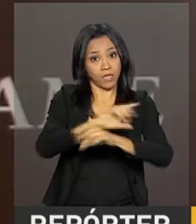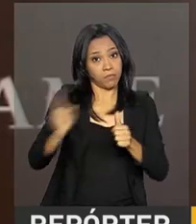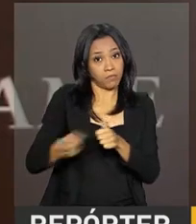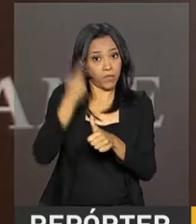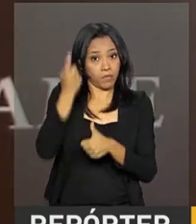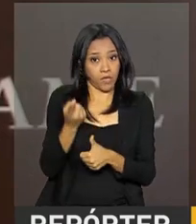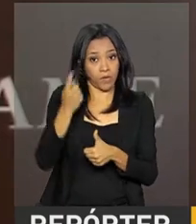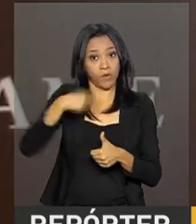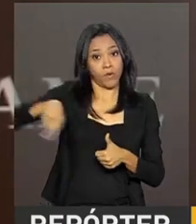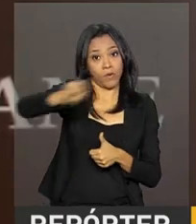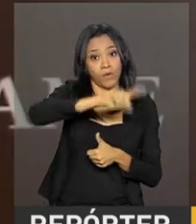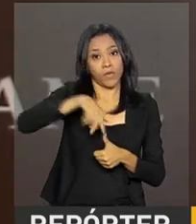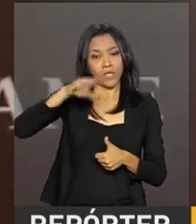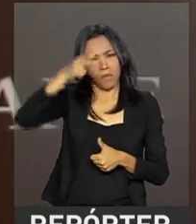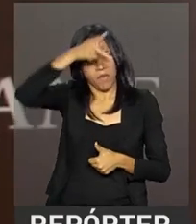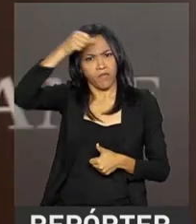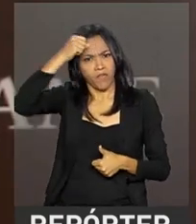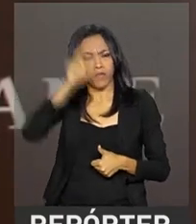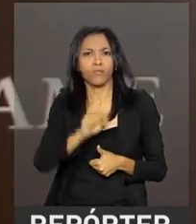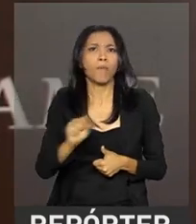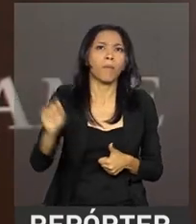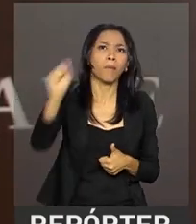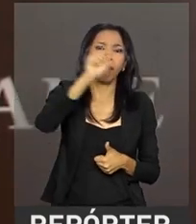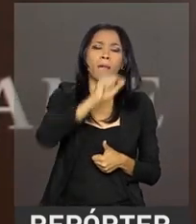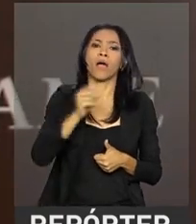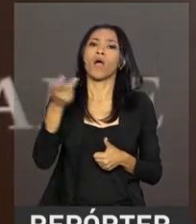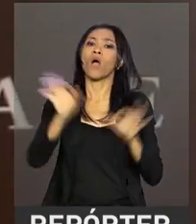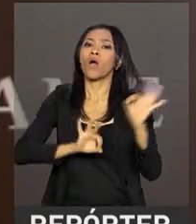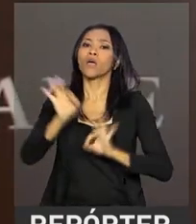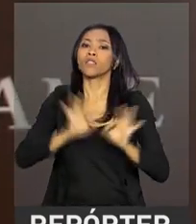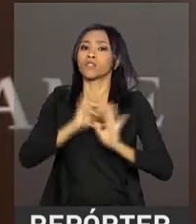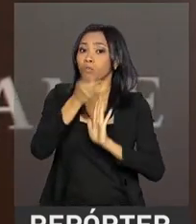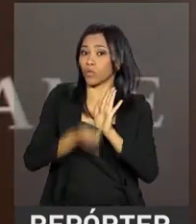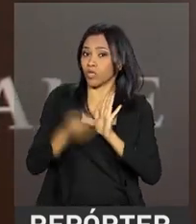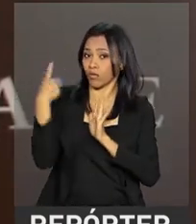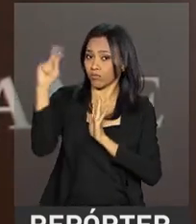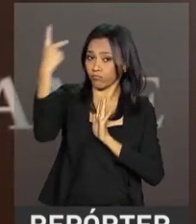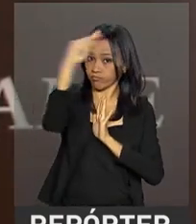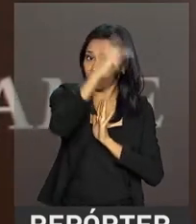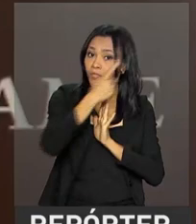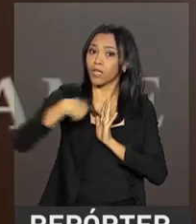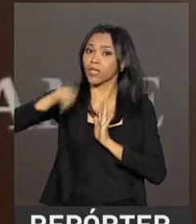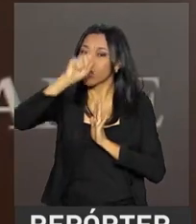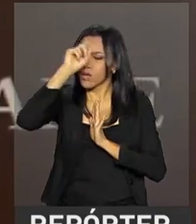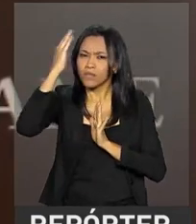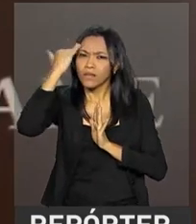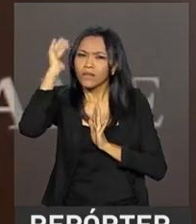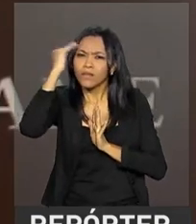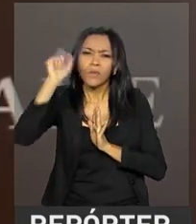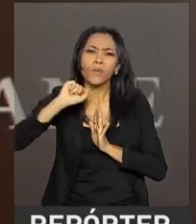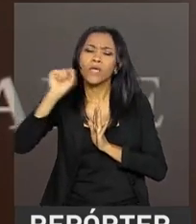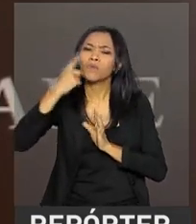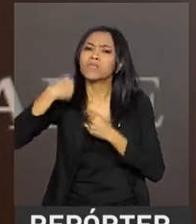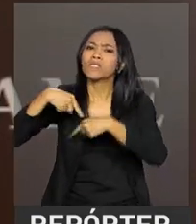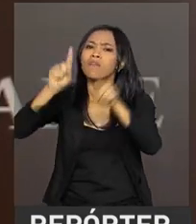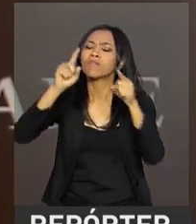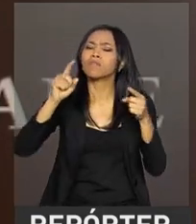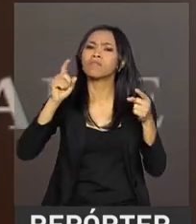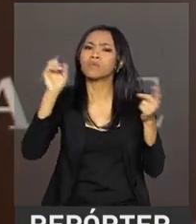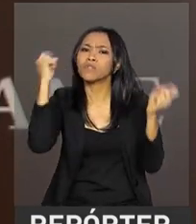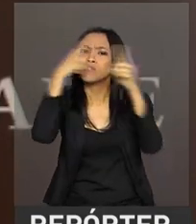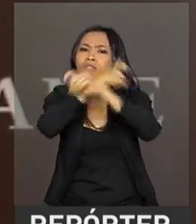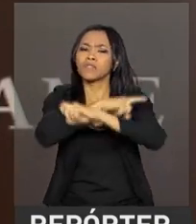que os gestores municipais, prefeitos e prefeitas realizem projetos para que consigamos entender o que é o desafio de cada cidade no